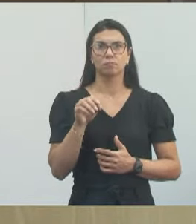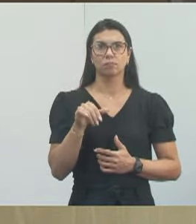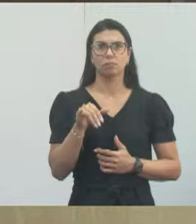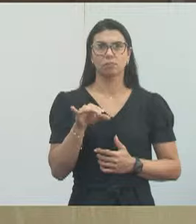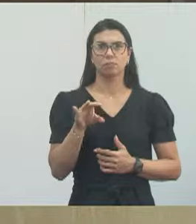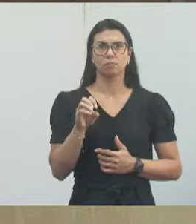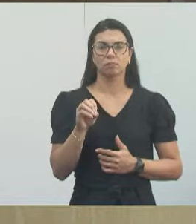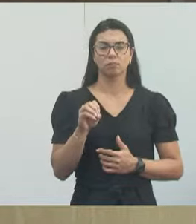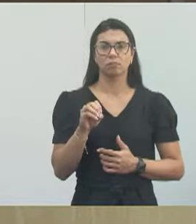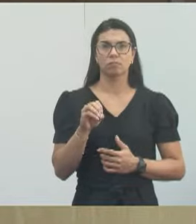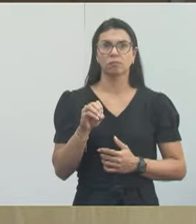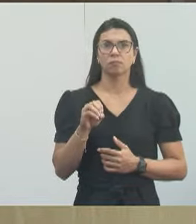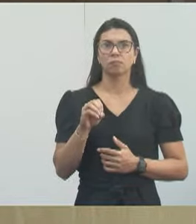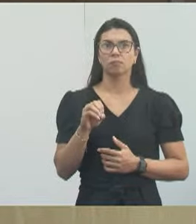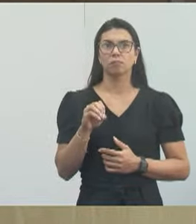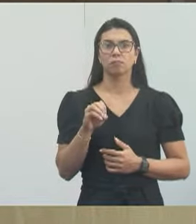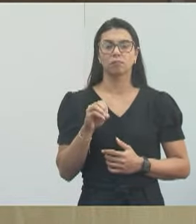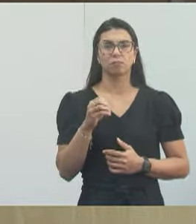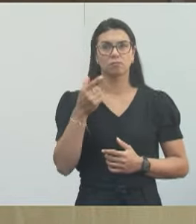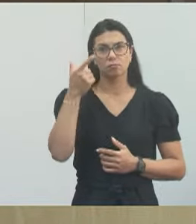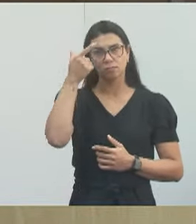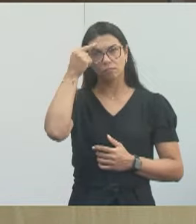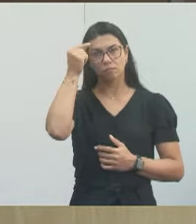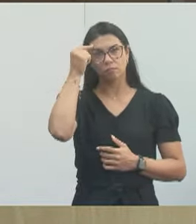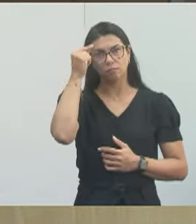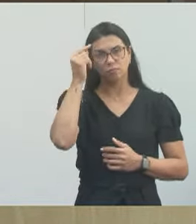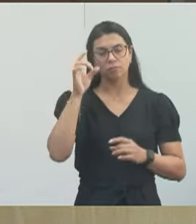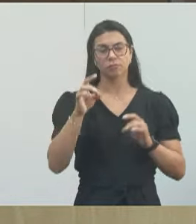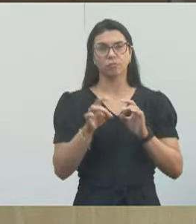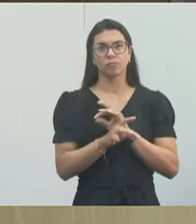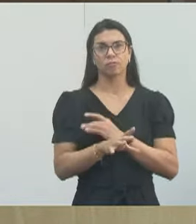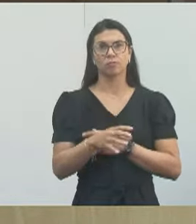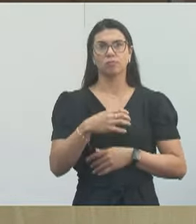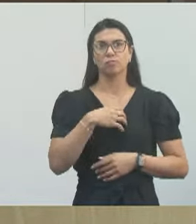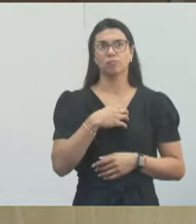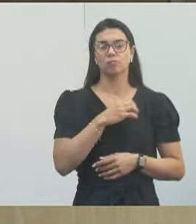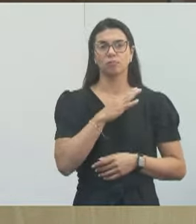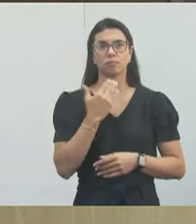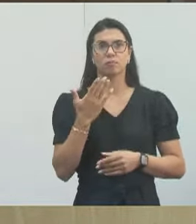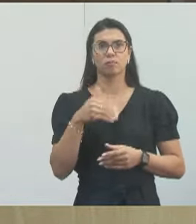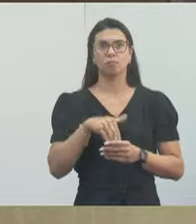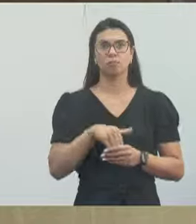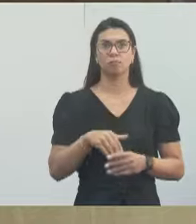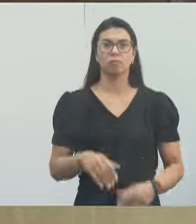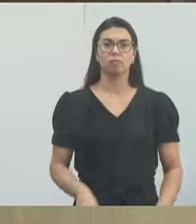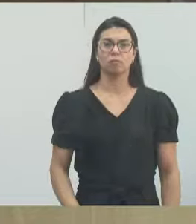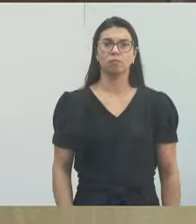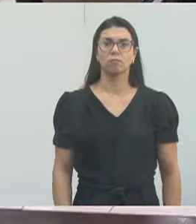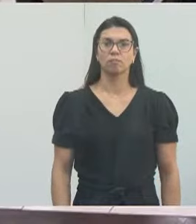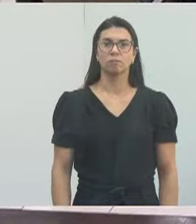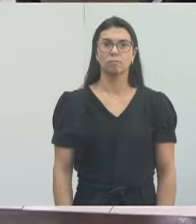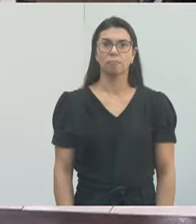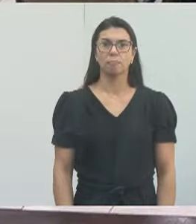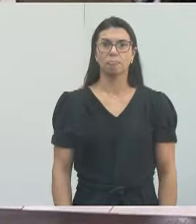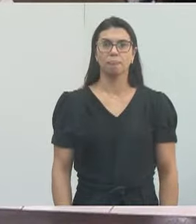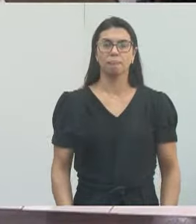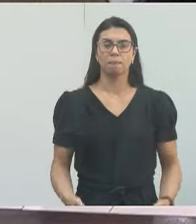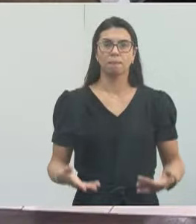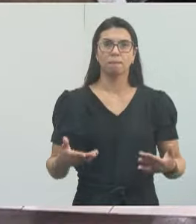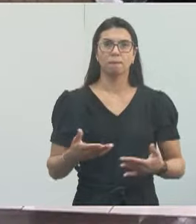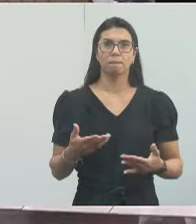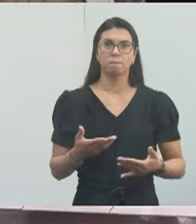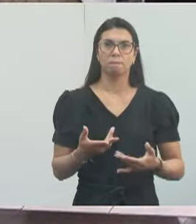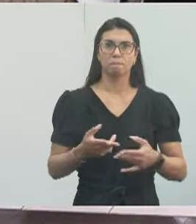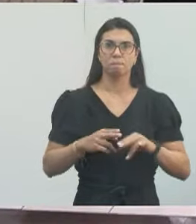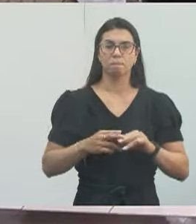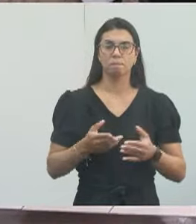voto formulado pelo vereador Edgar sass não temos mais voto de pesar senhor presidente em memória dos entes